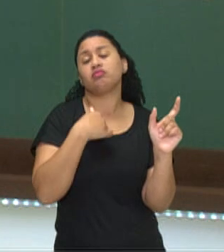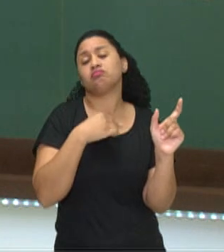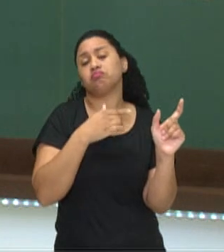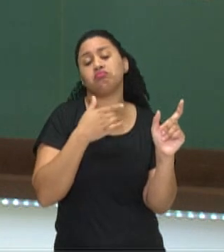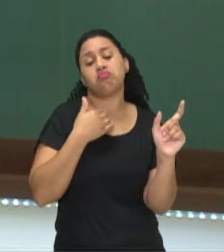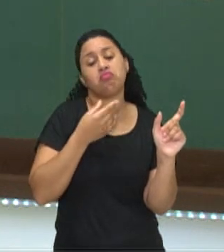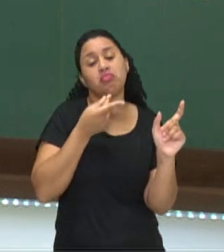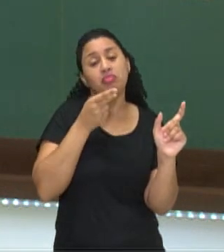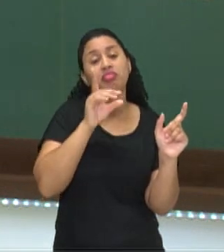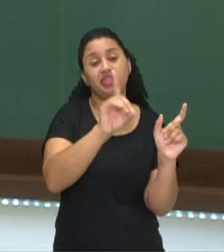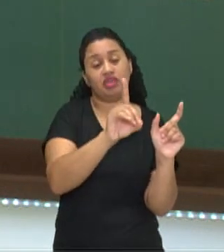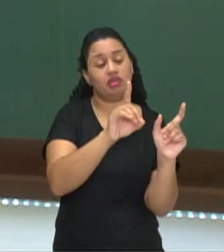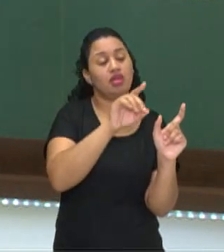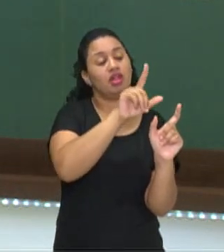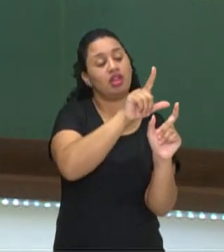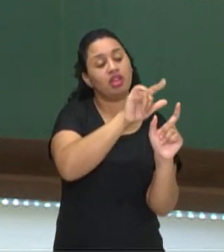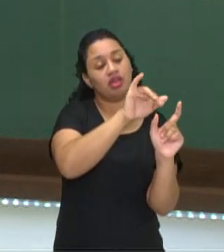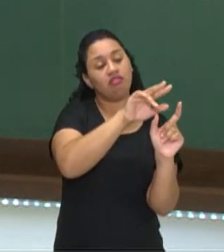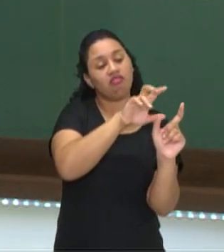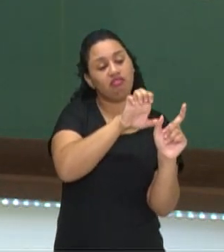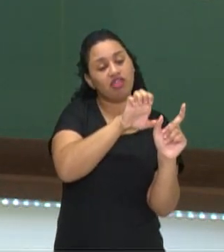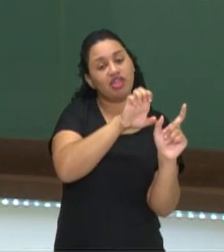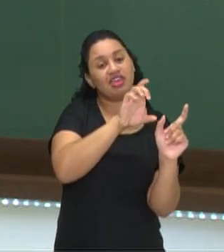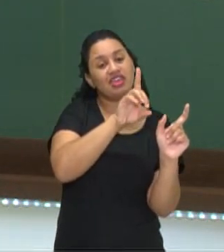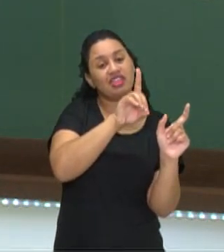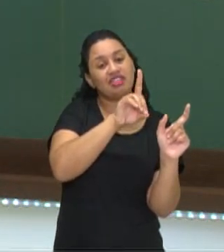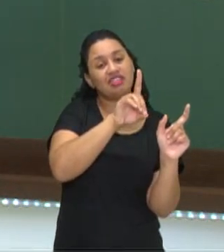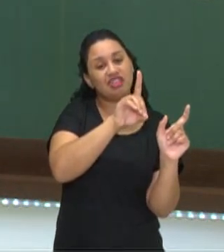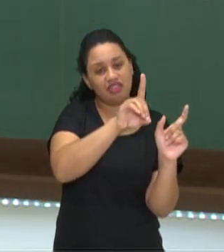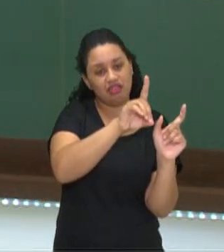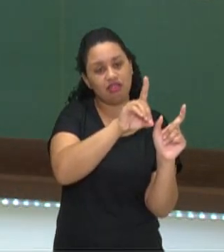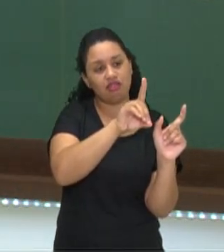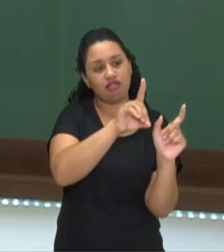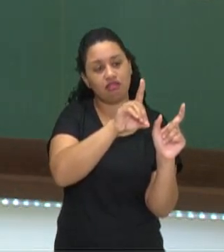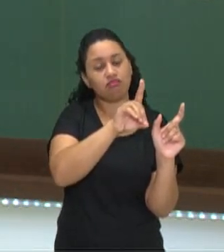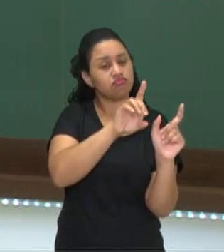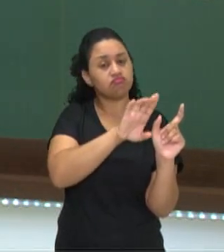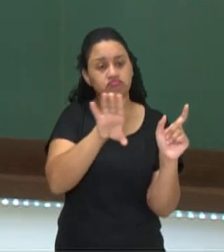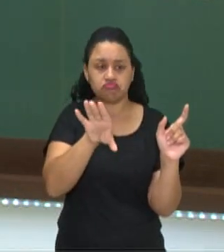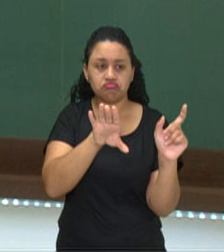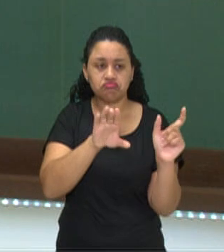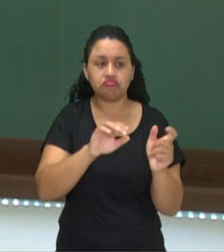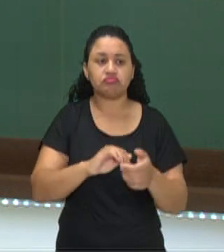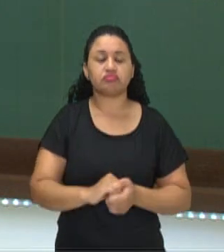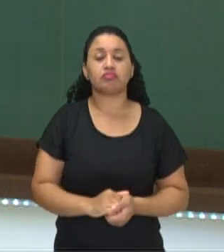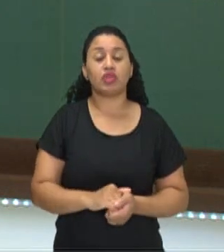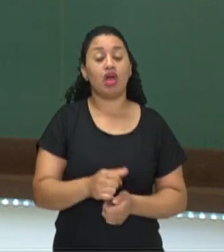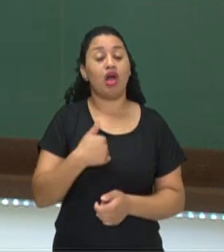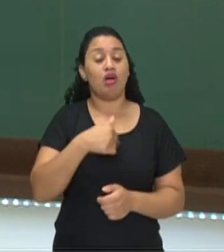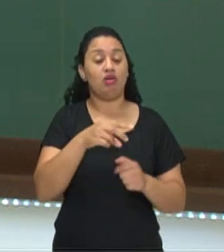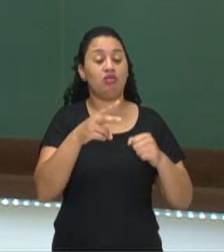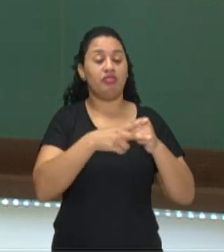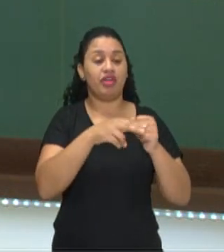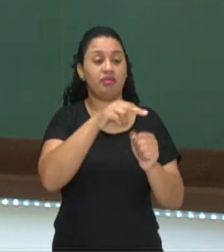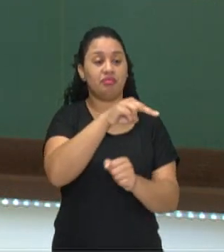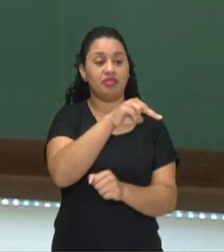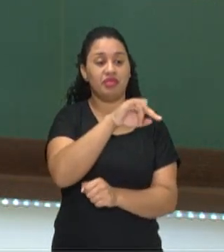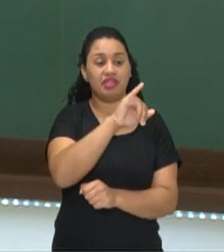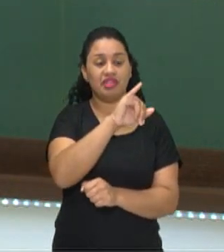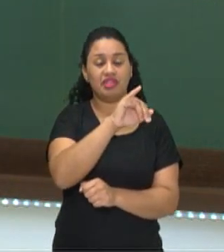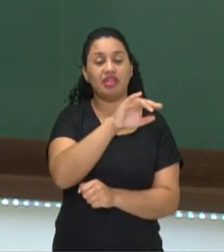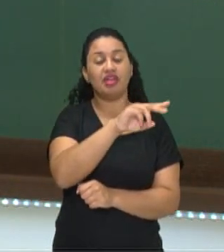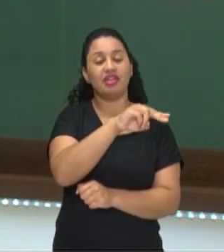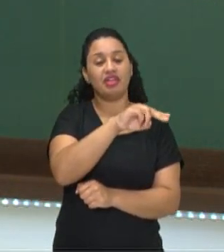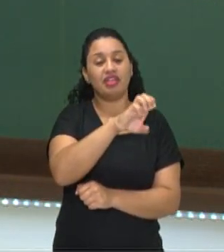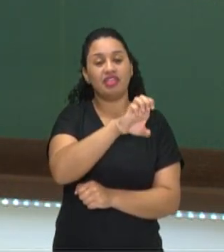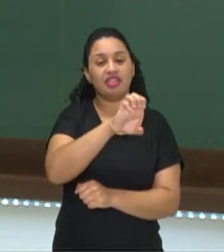d, lived. Se a gente pega o verbo need, ele termina com D. Todo verbo terminado com D ou com T, na